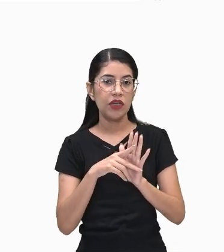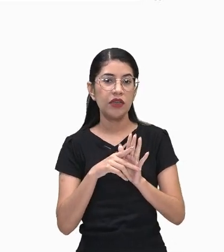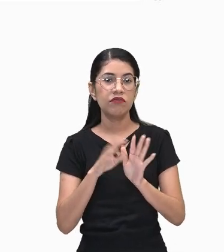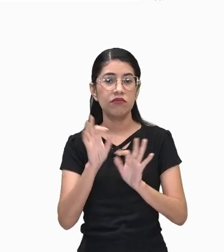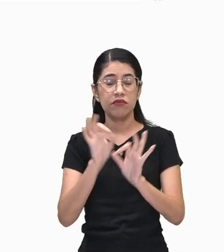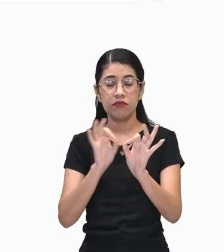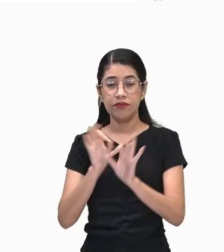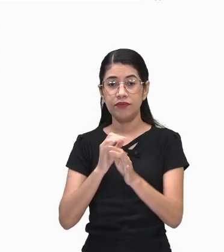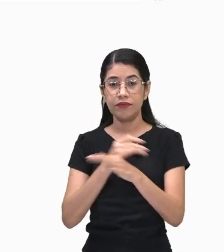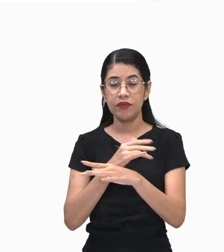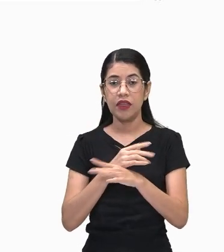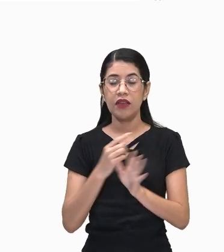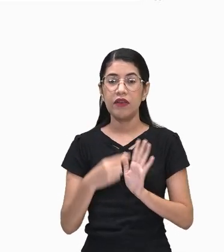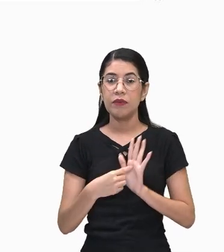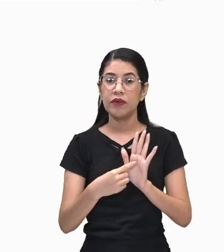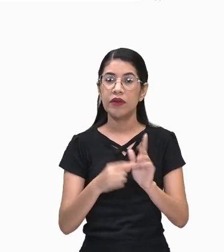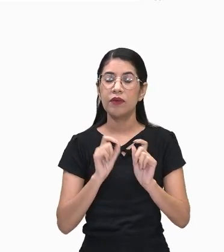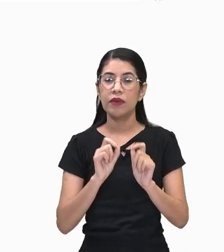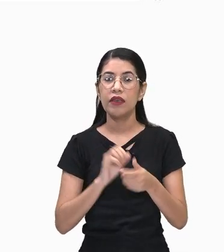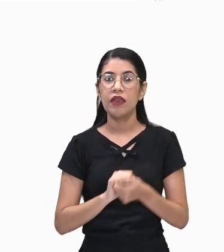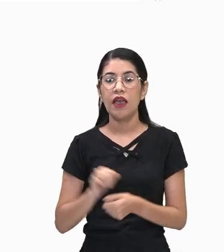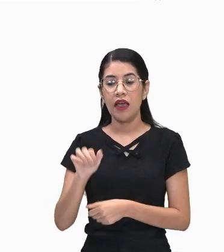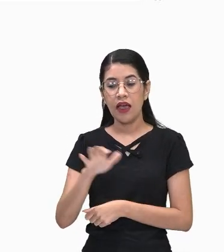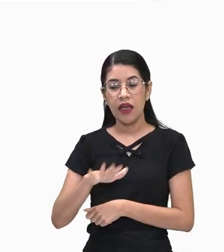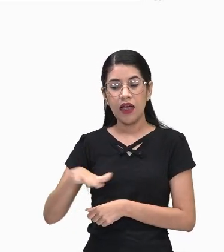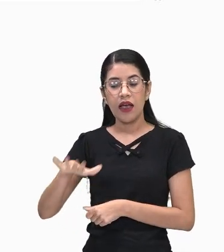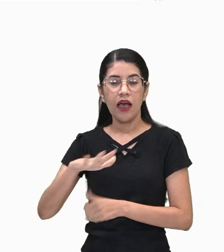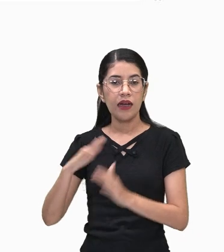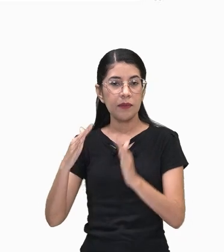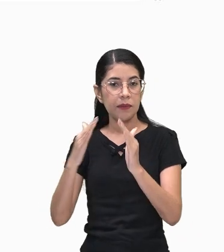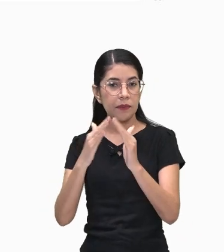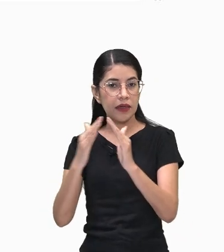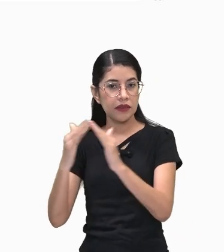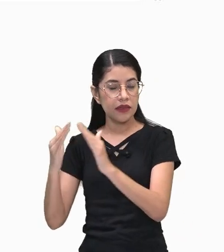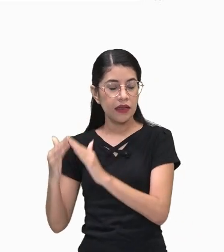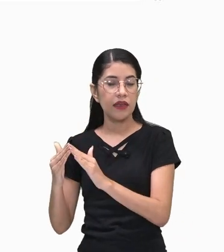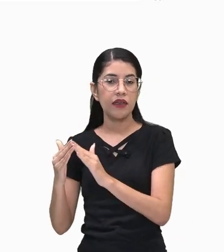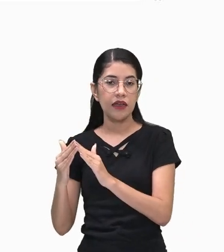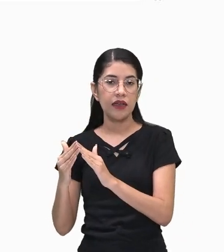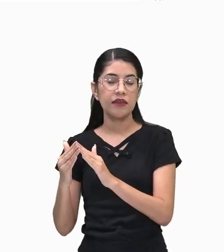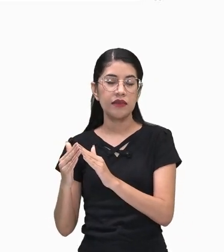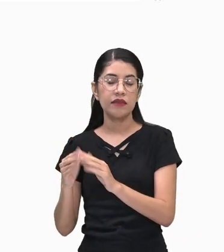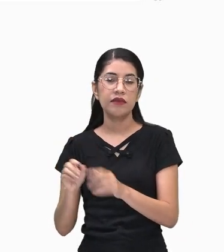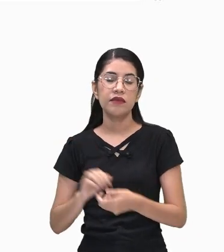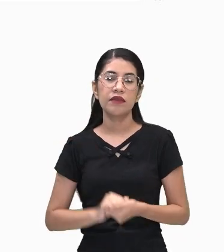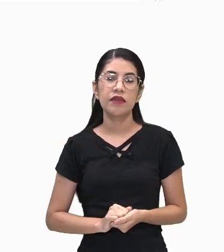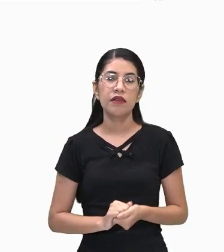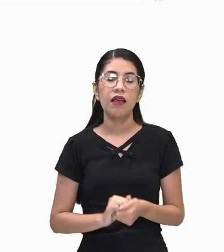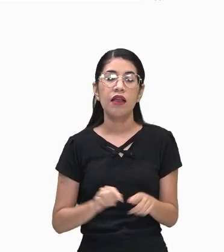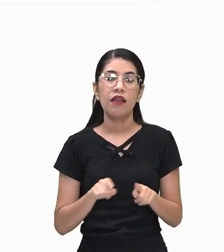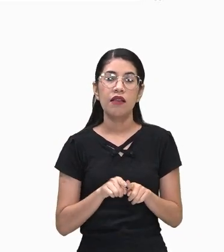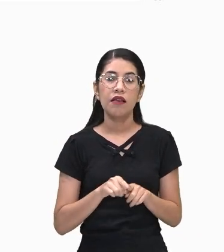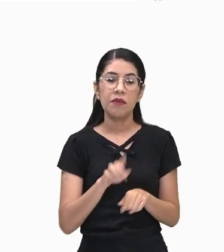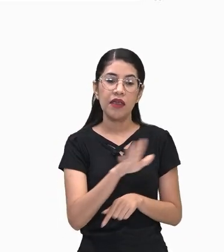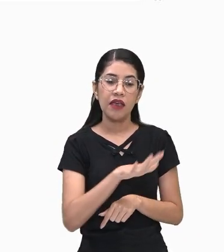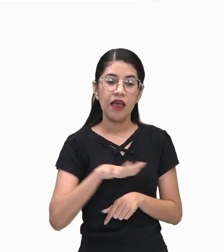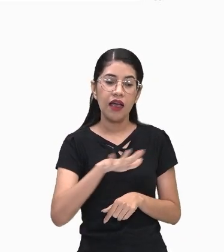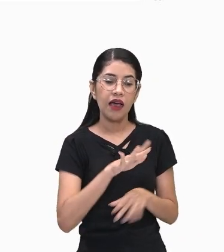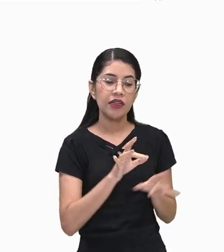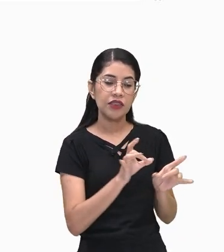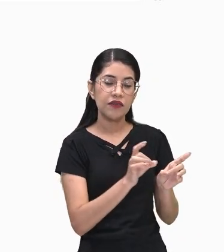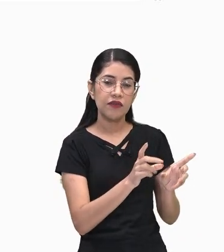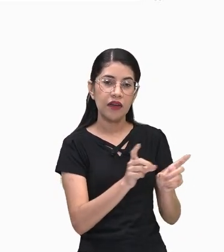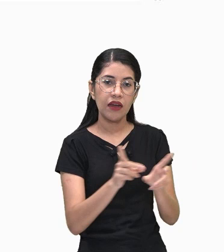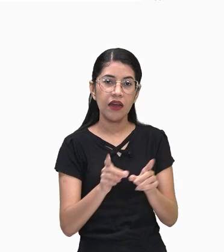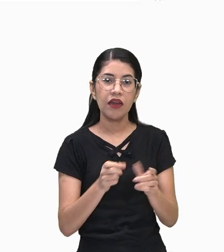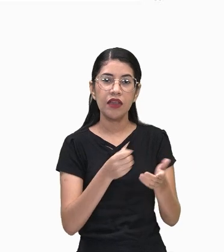vai estabelecer, né, o que é área residencial dentro daquela cidade, o que é área comercial, o